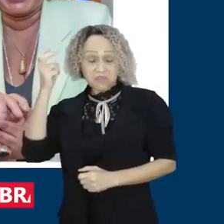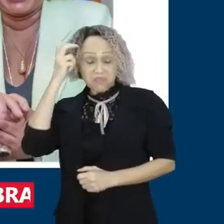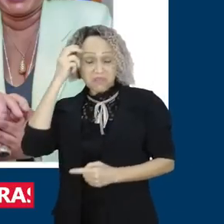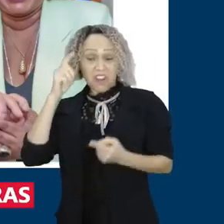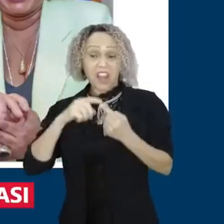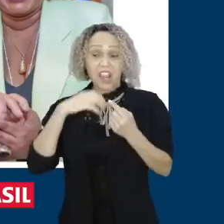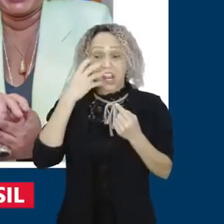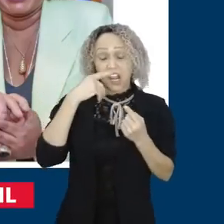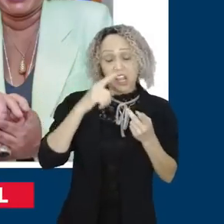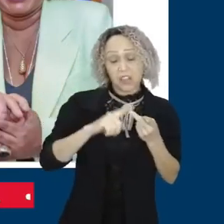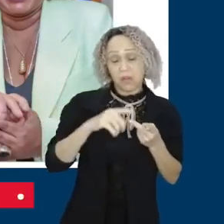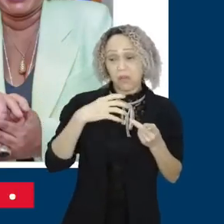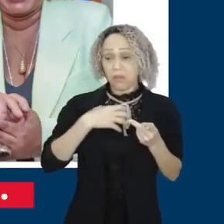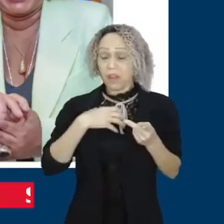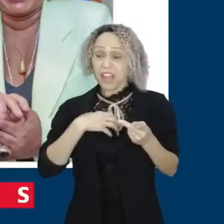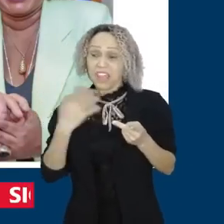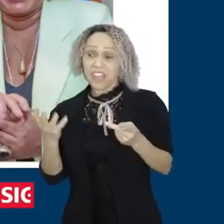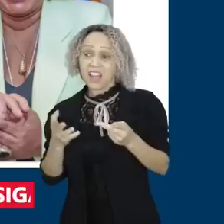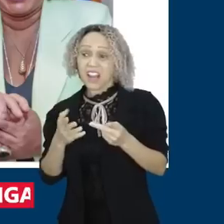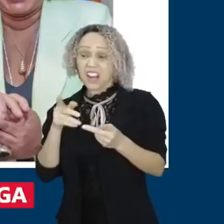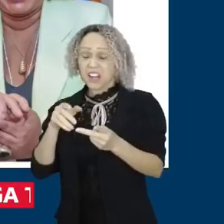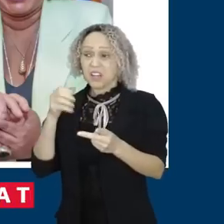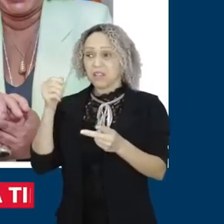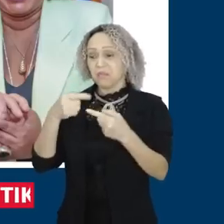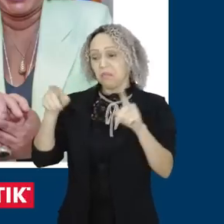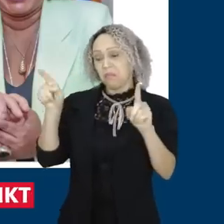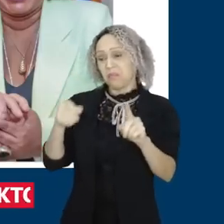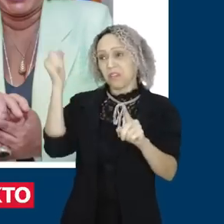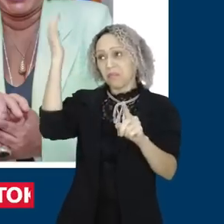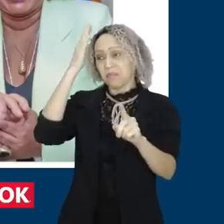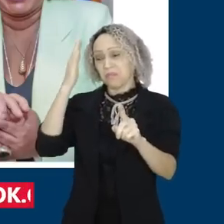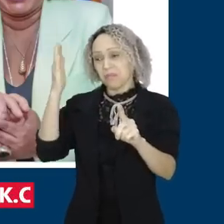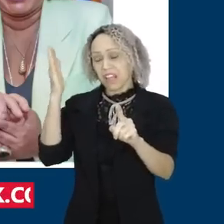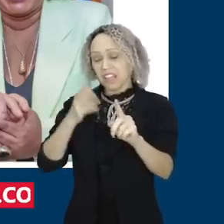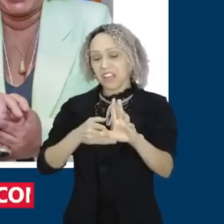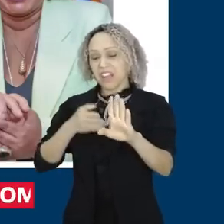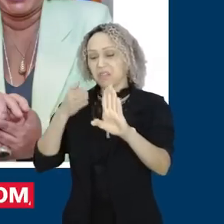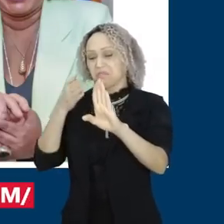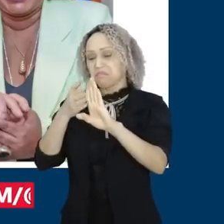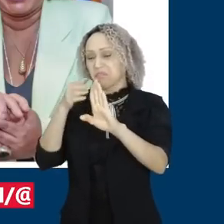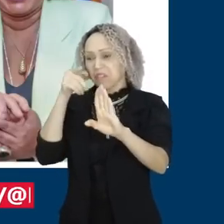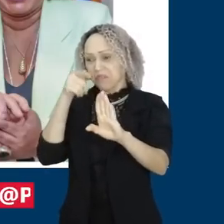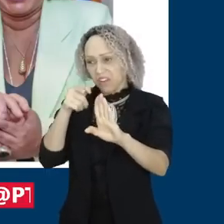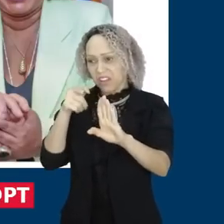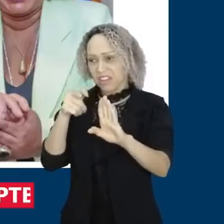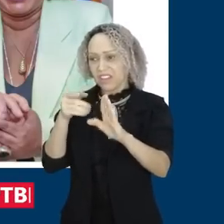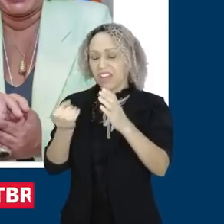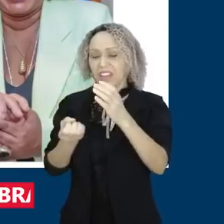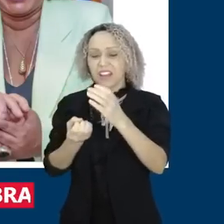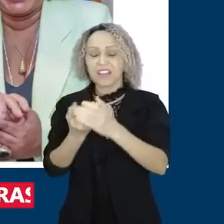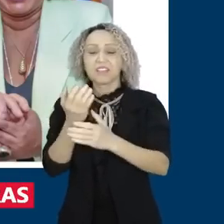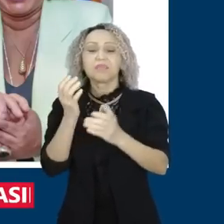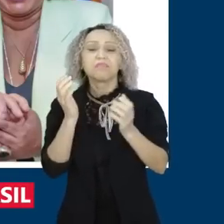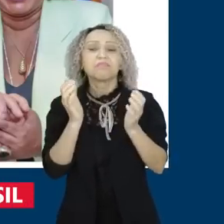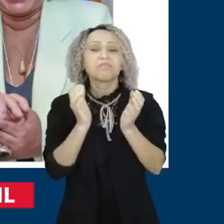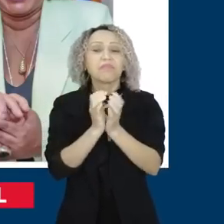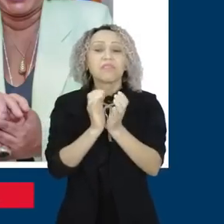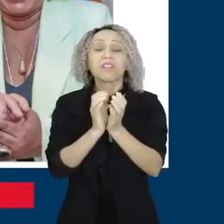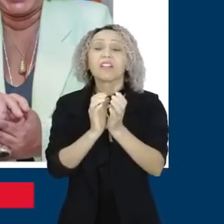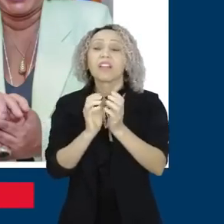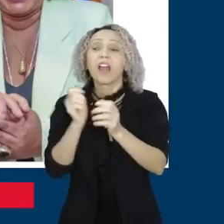baiana, referência para a música brasileira, fundadora do selo Estrela do Mar Records e da Associação